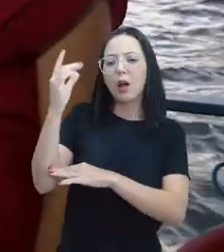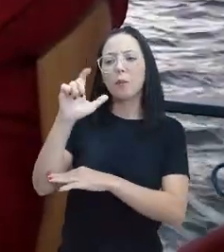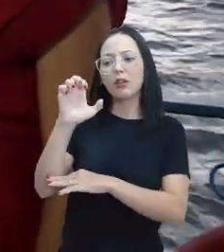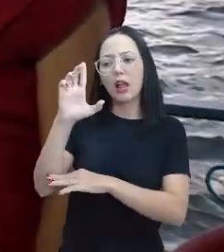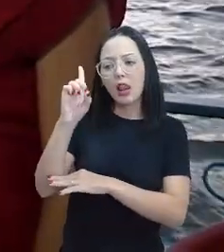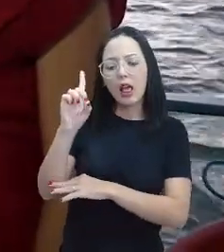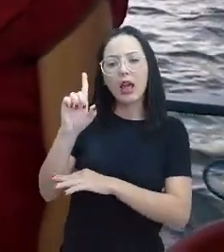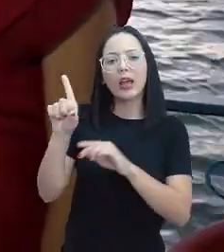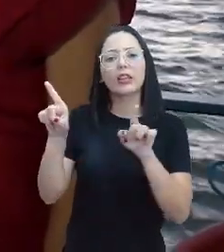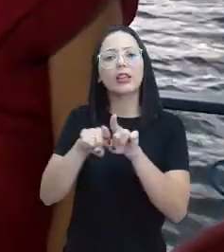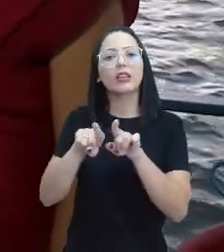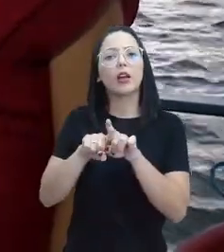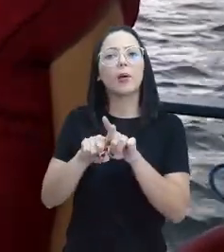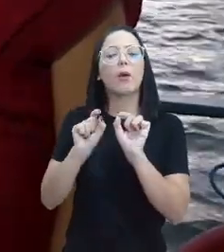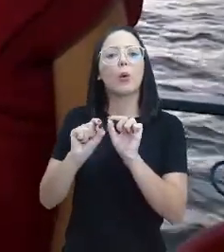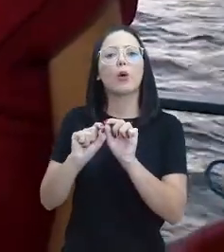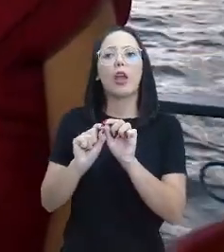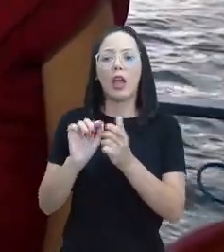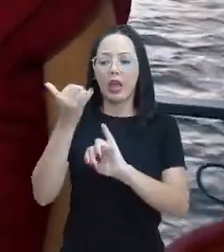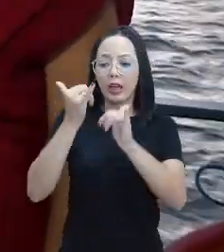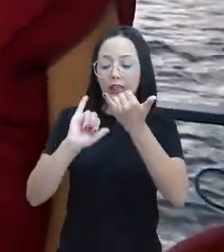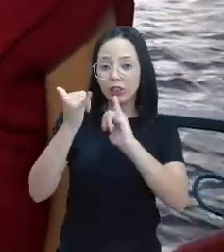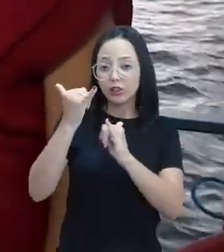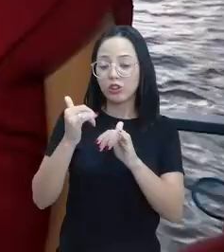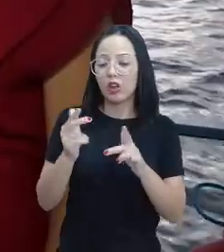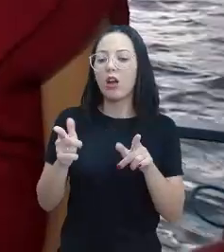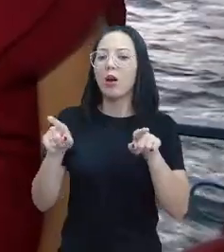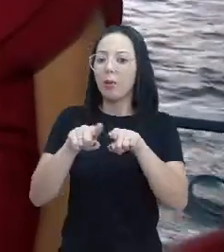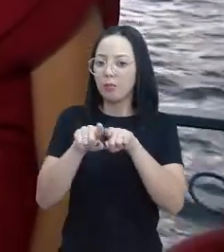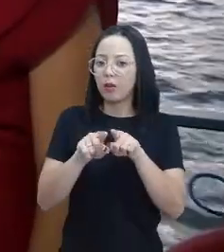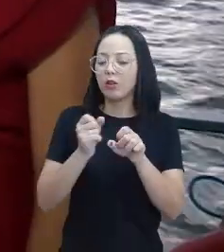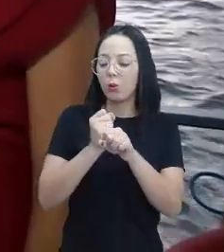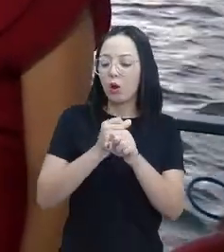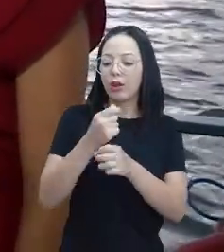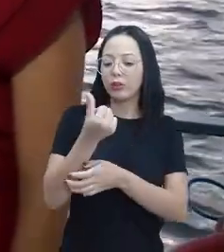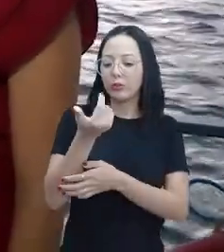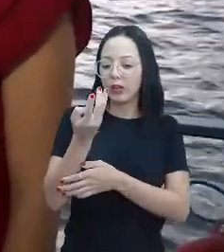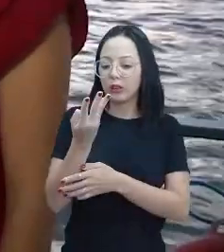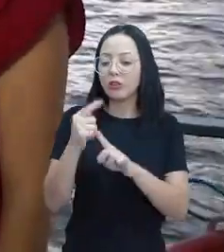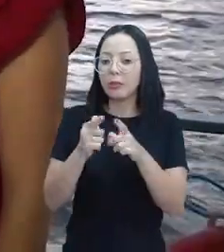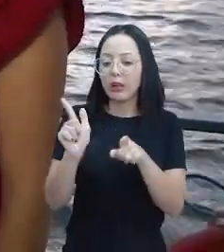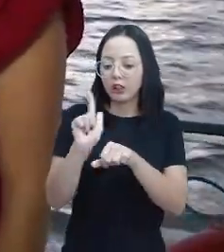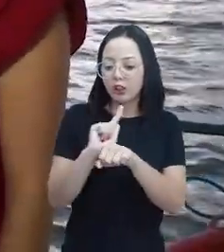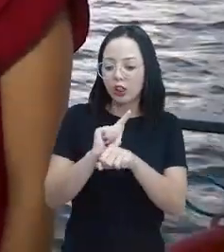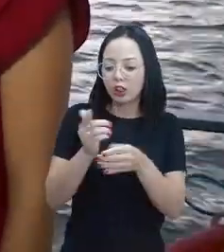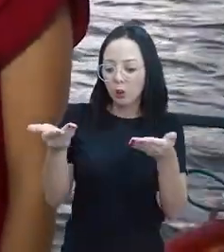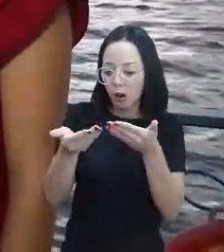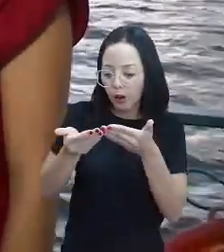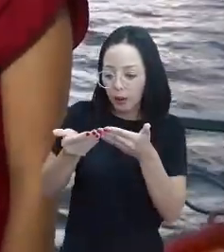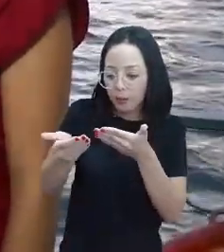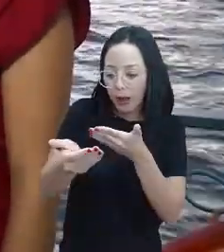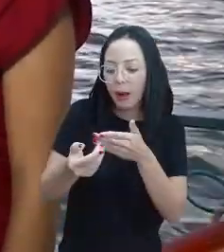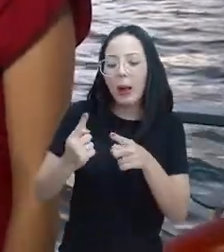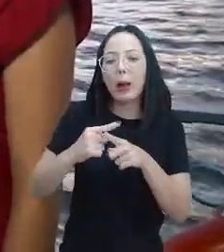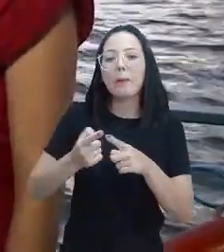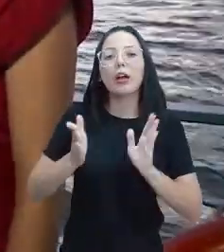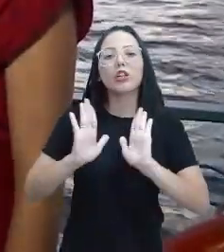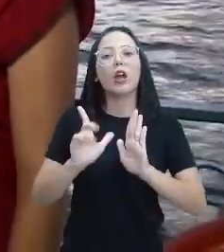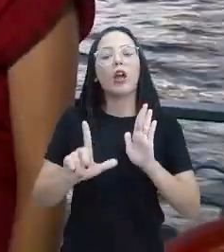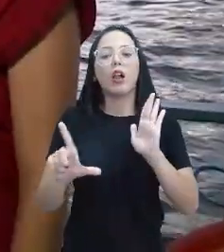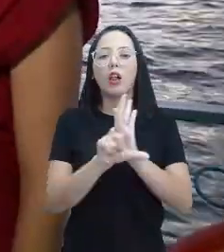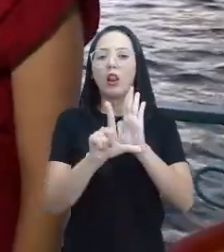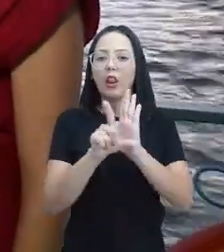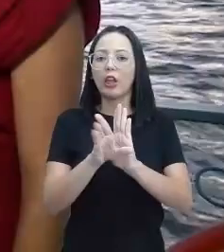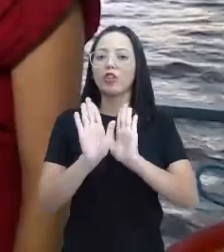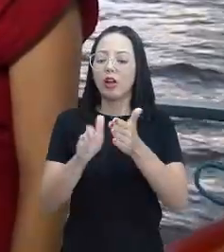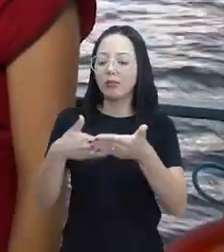de micro-usina de energia fotovoltaica. Foi 2014. A gestão está chegando agora, mas tomou já uma lei já que